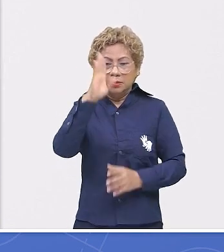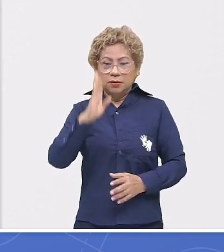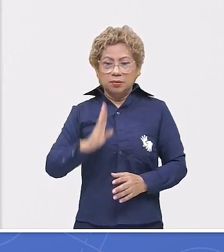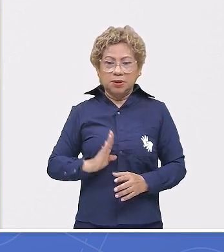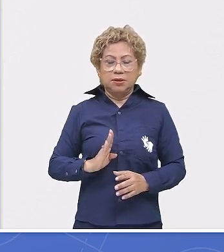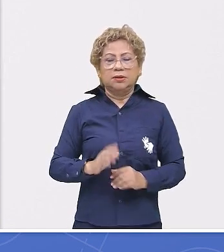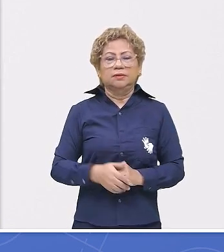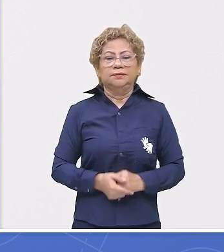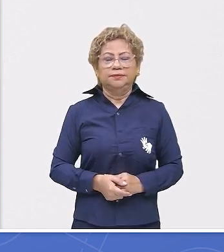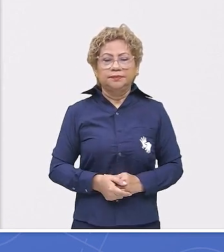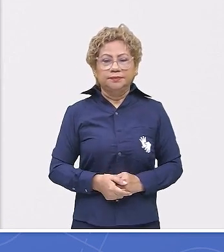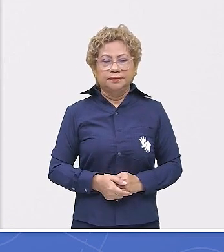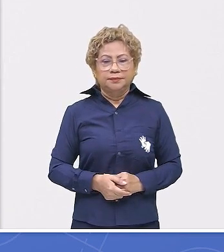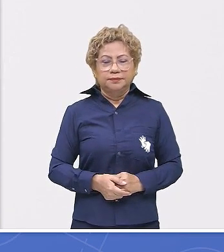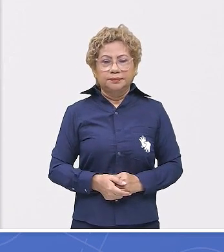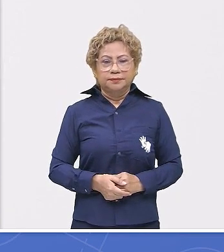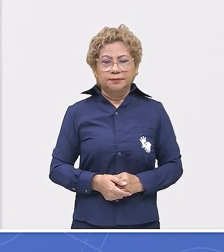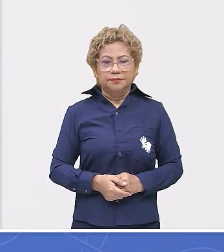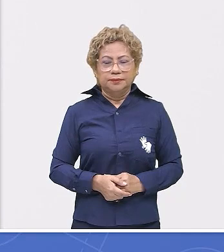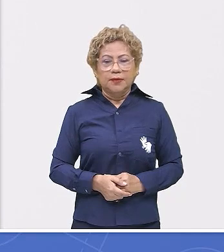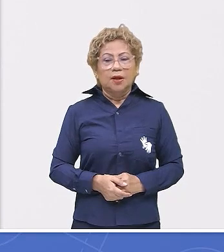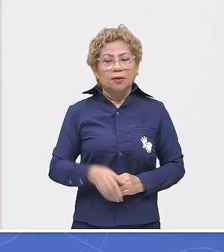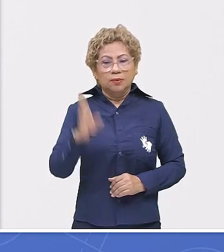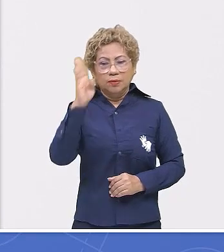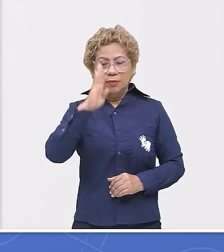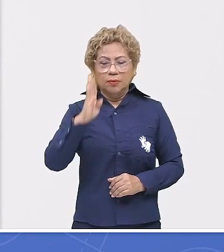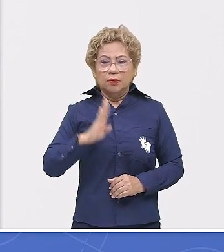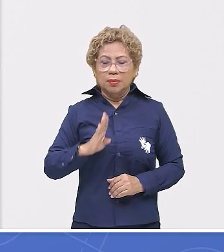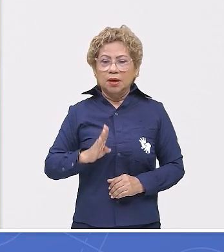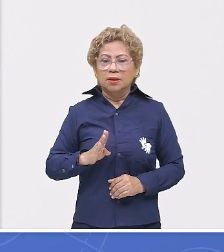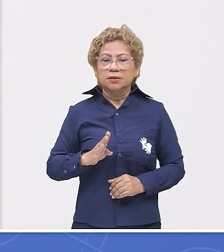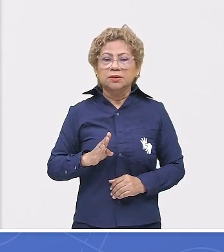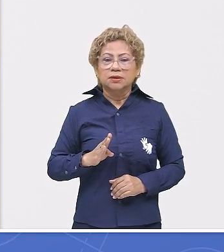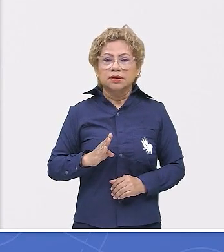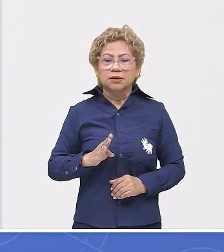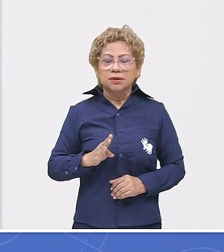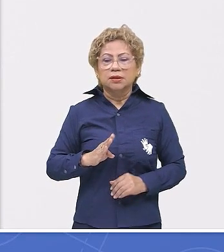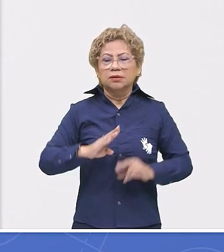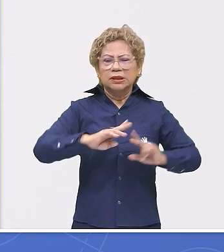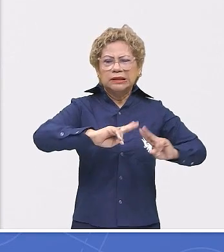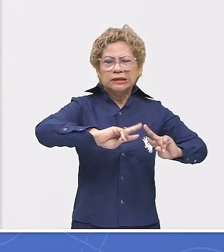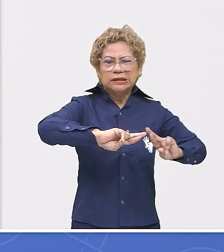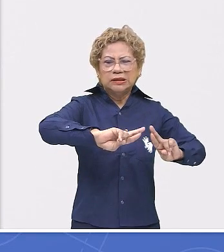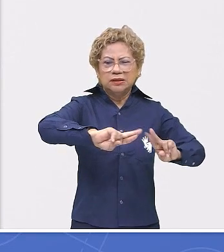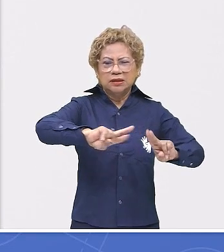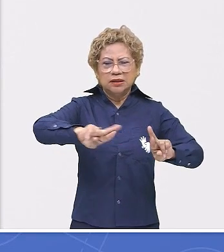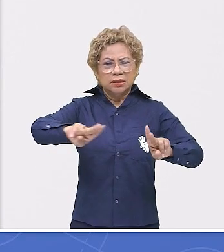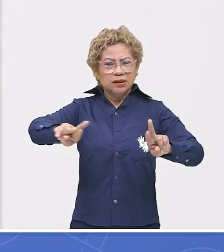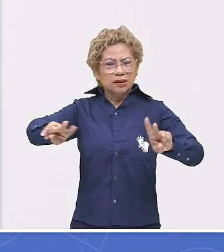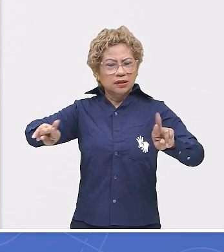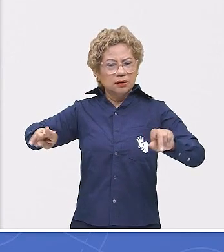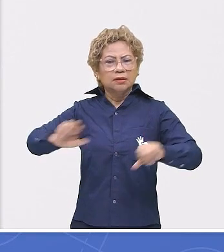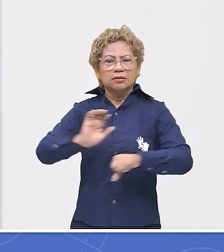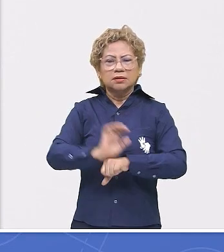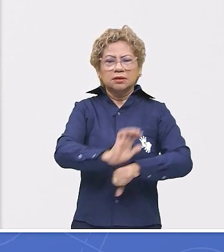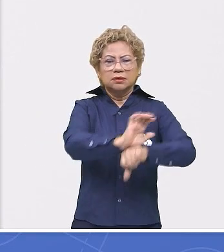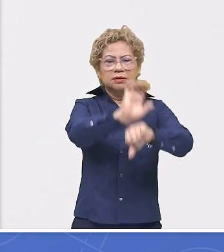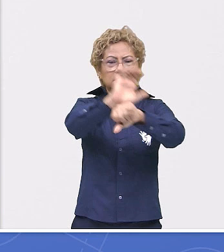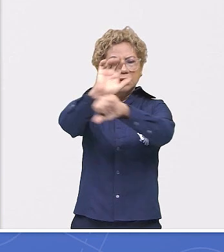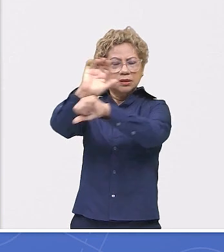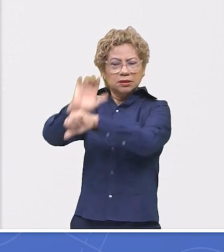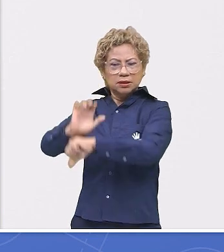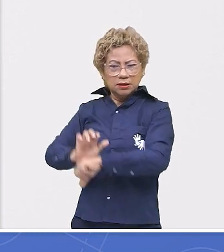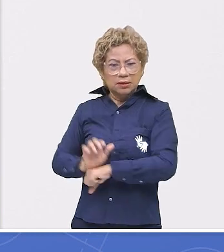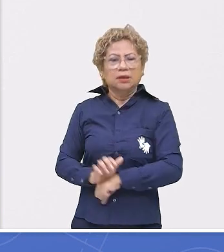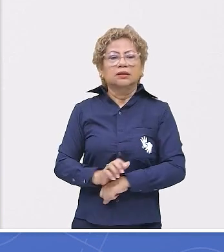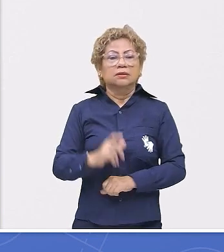nosso país, gente, ele é bastante extenso, né? A gente vai verificar aqui que o Brasil, ele vai ser bastante extenso, tá? De